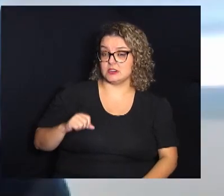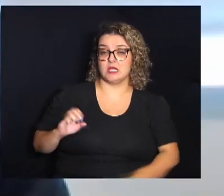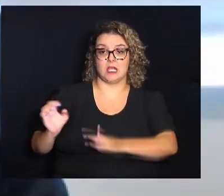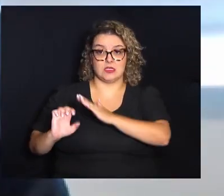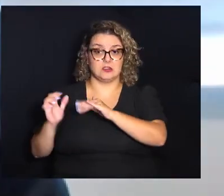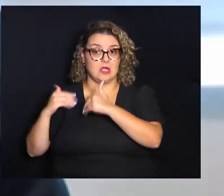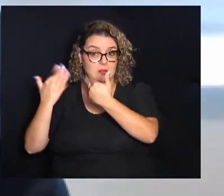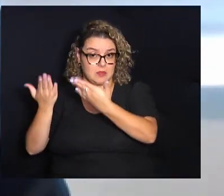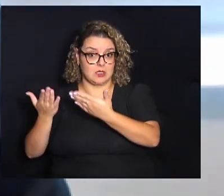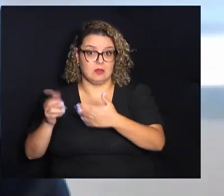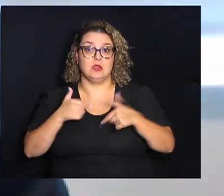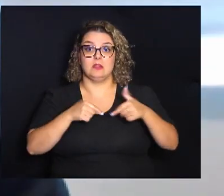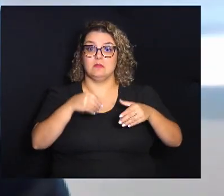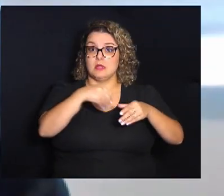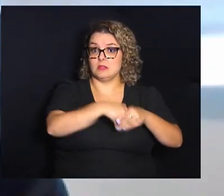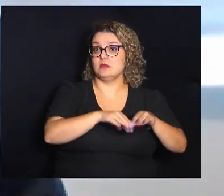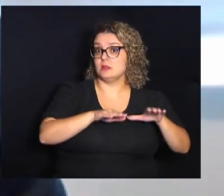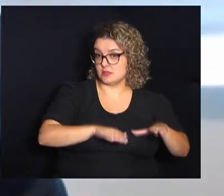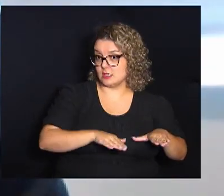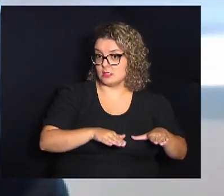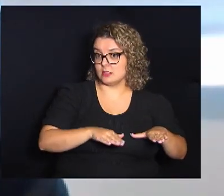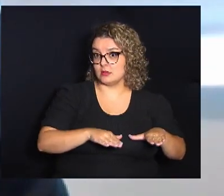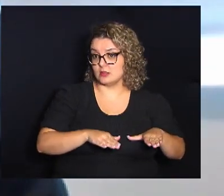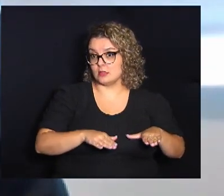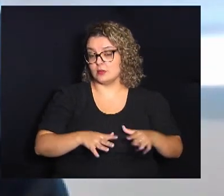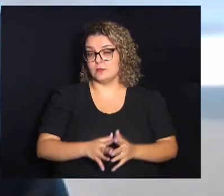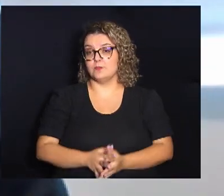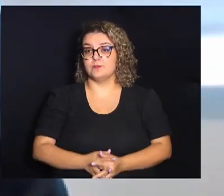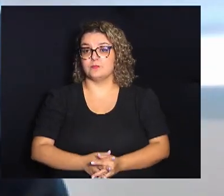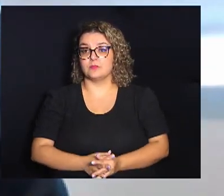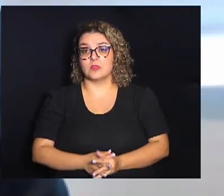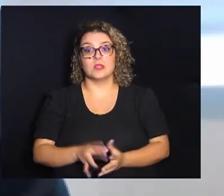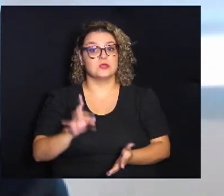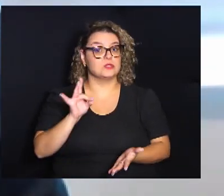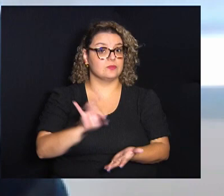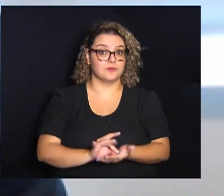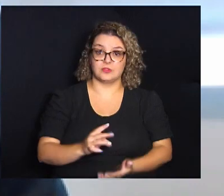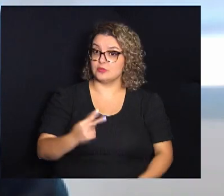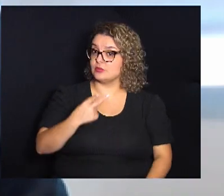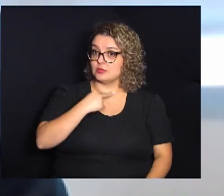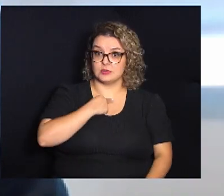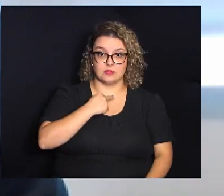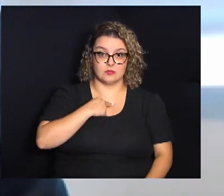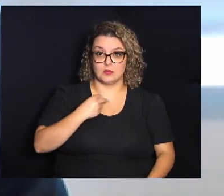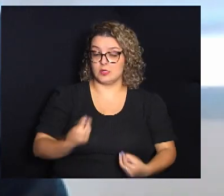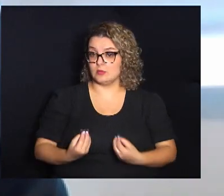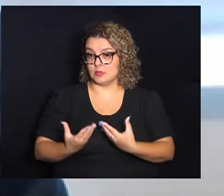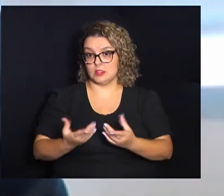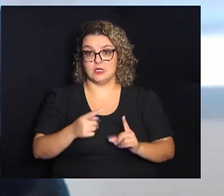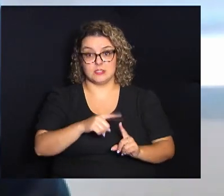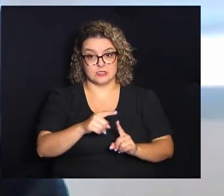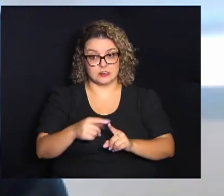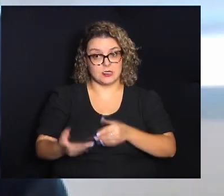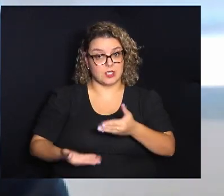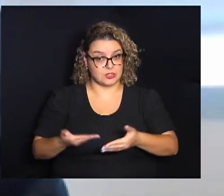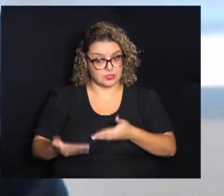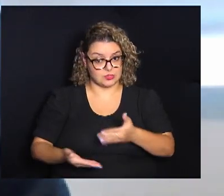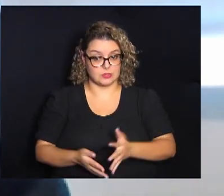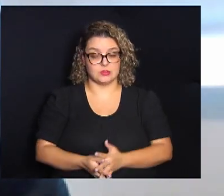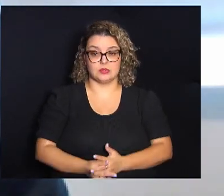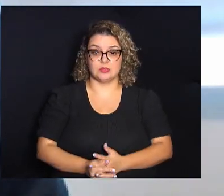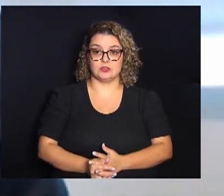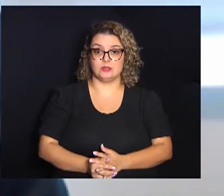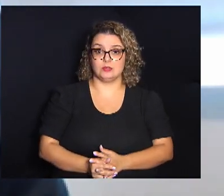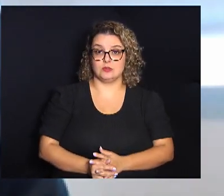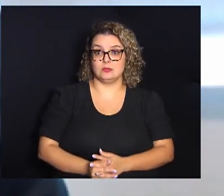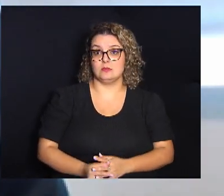que operam no Brasil, elas de fato não vão poder mais oferecer esse tipo de serviço para quem estiver aqui